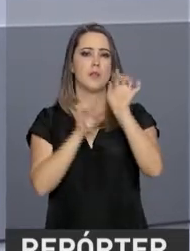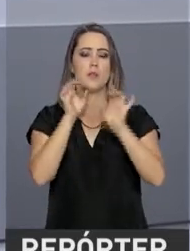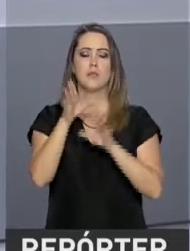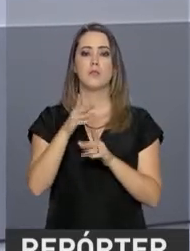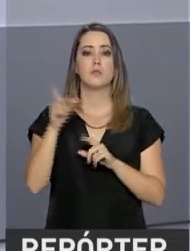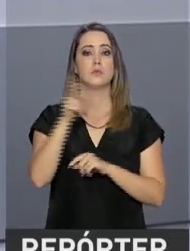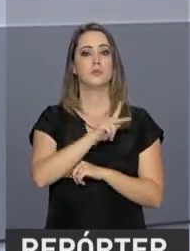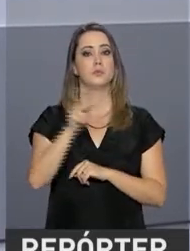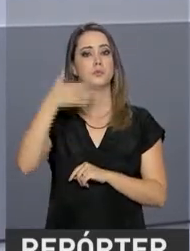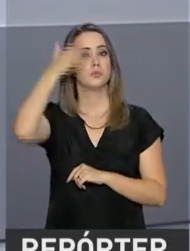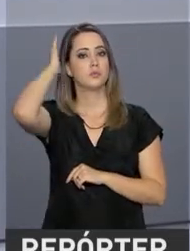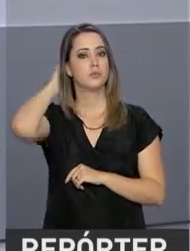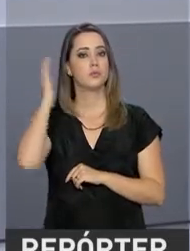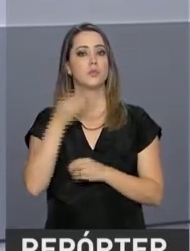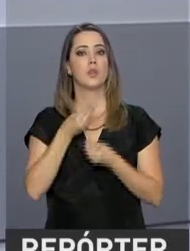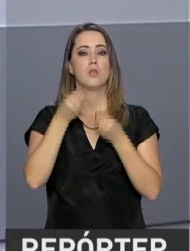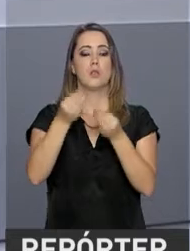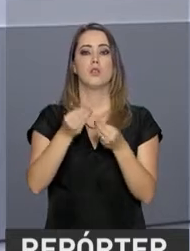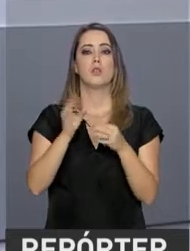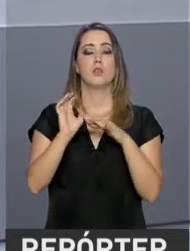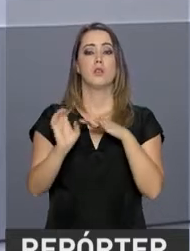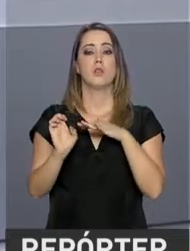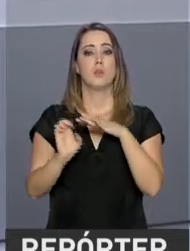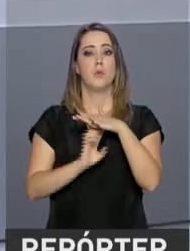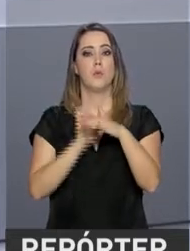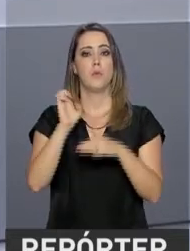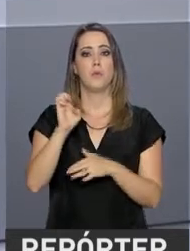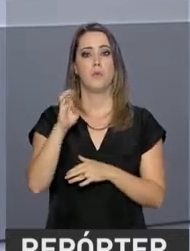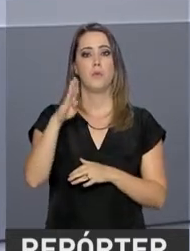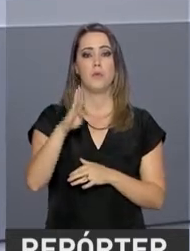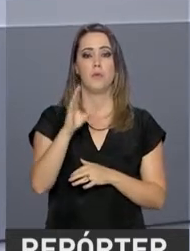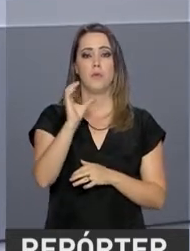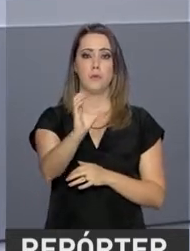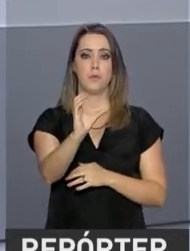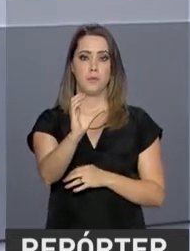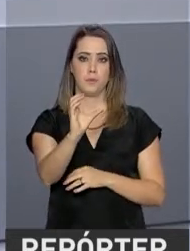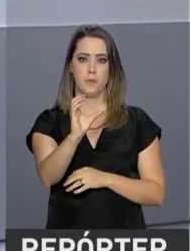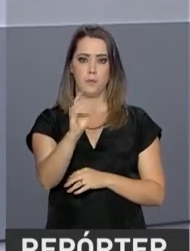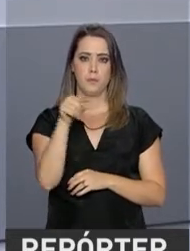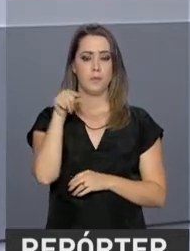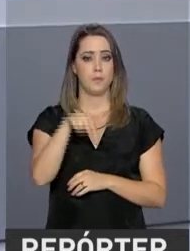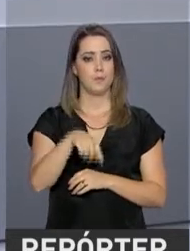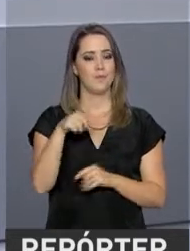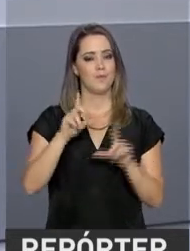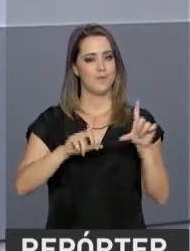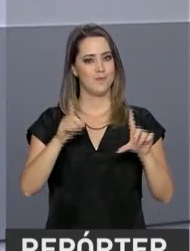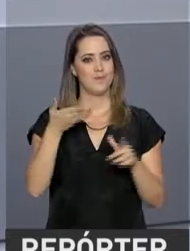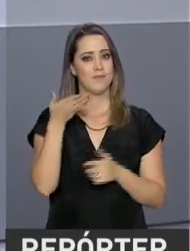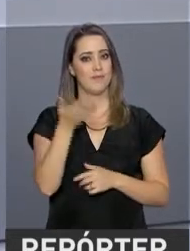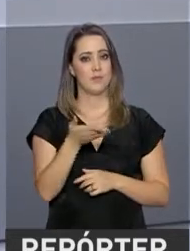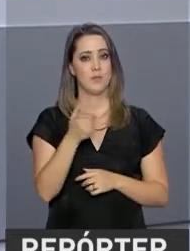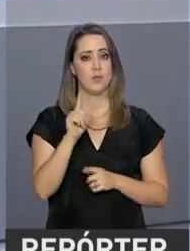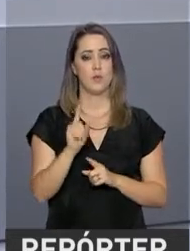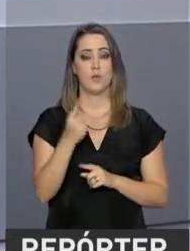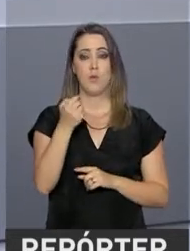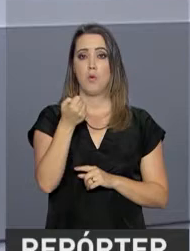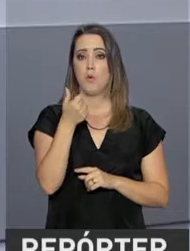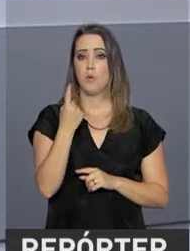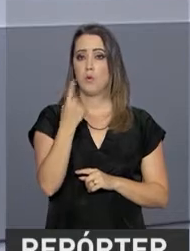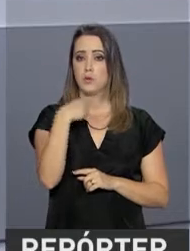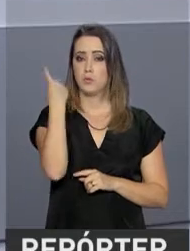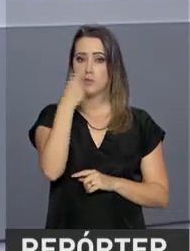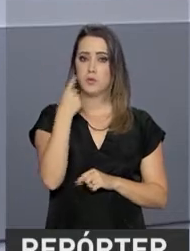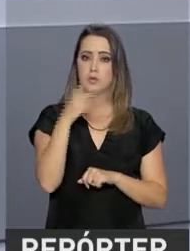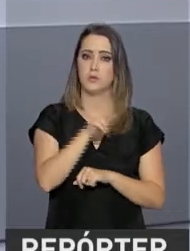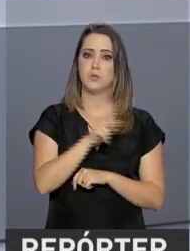que o presidente michel temer concedeu aos veículos da empresa brasil de comunicação rpc e durante quase uma hora